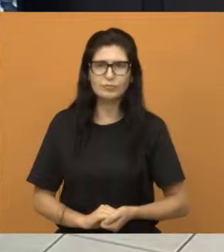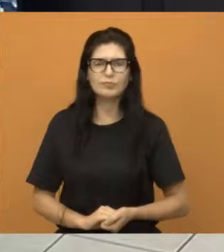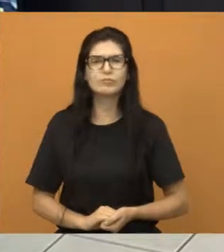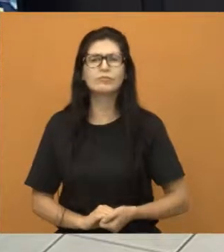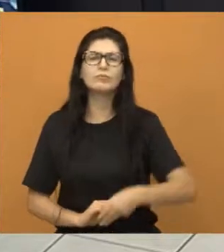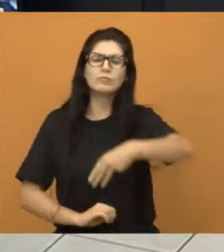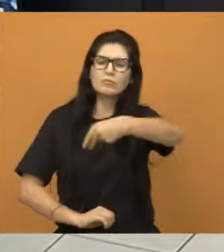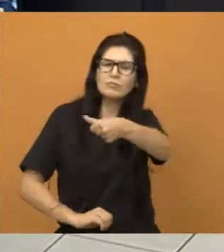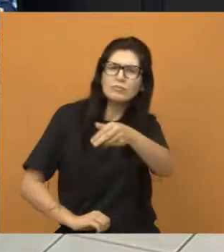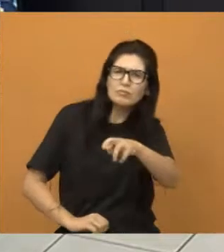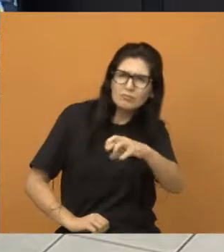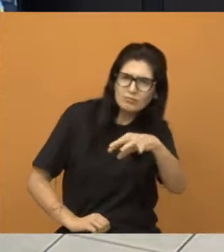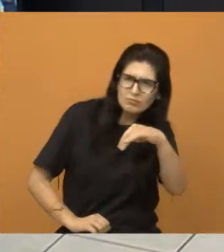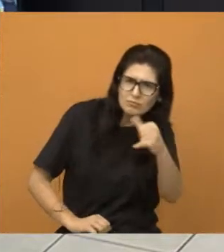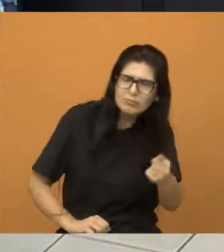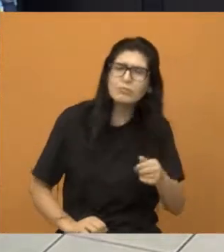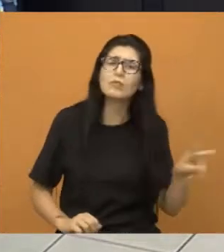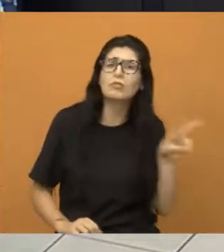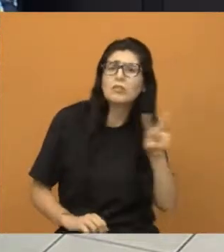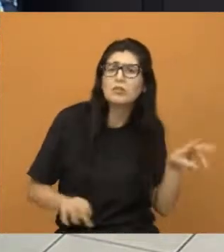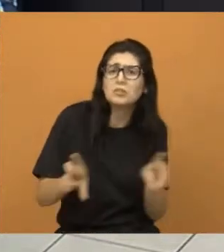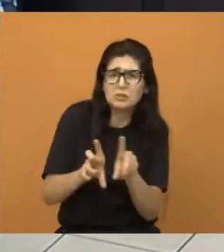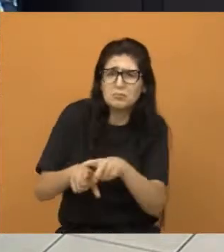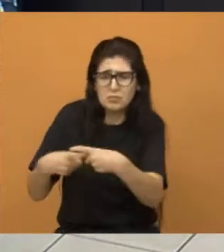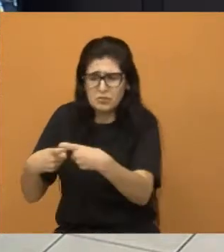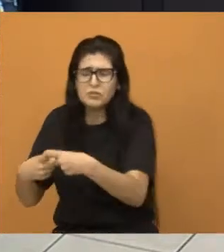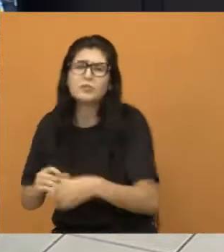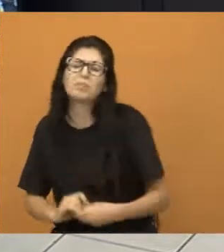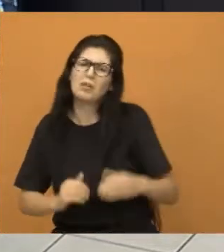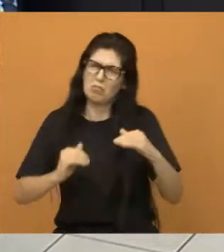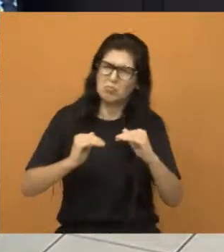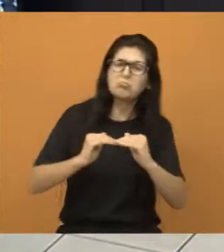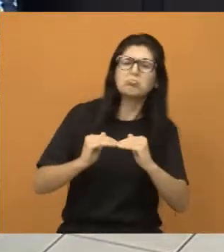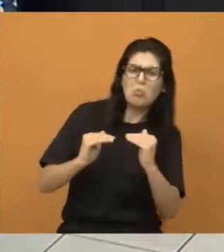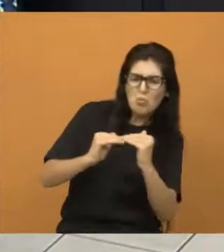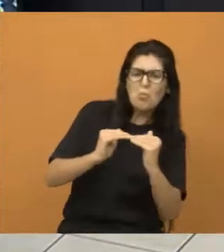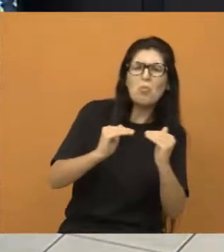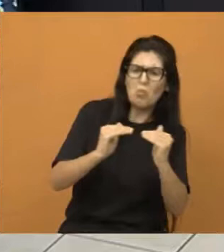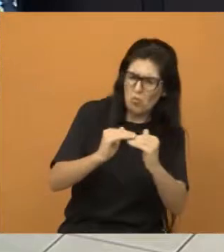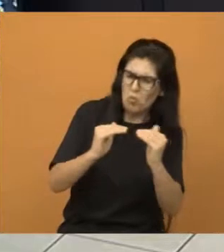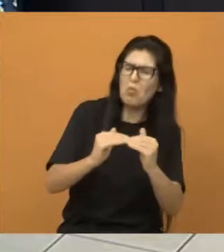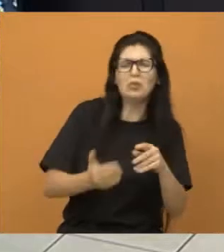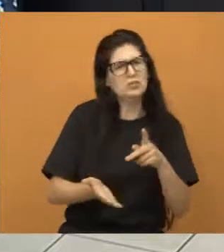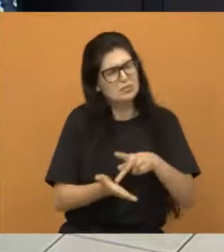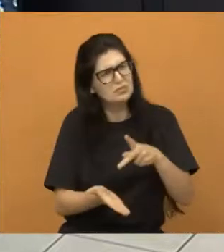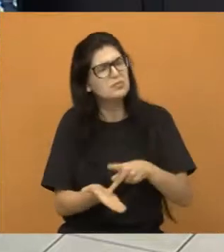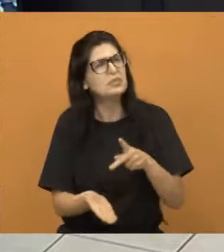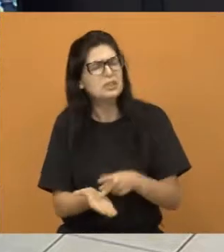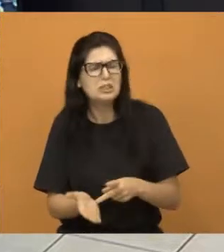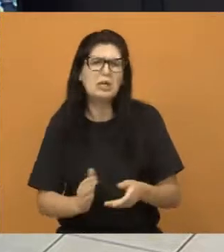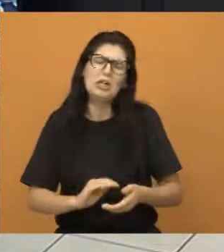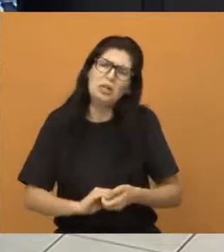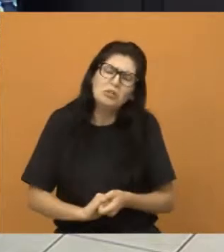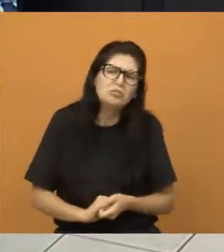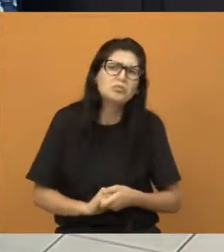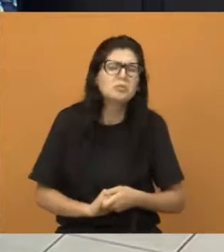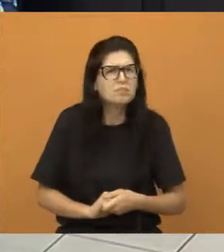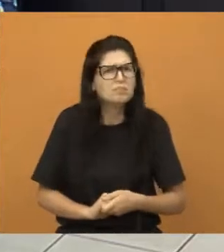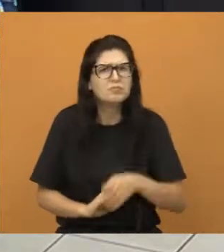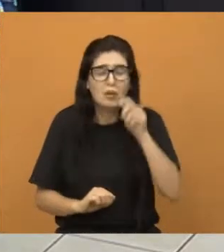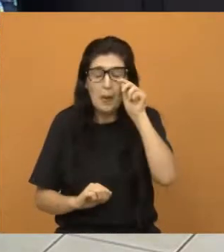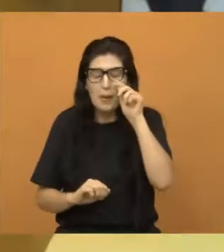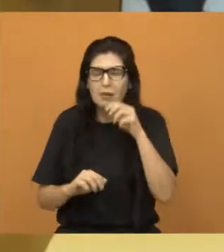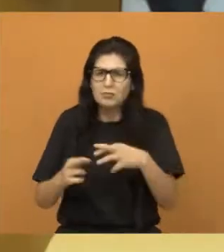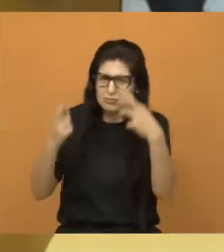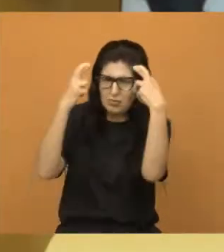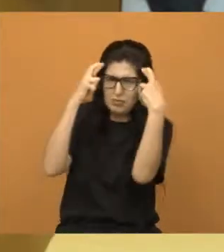Márcia, é claro que você tem razão em muitas das coisas que você falou, e sabe do respeito que